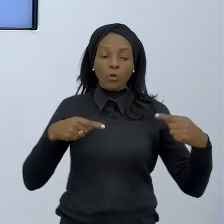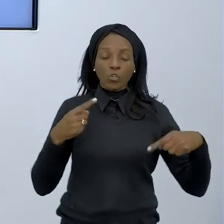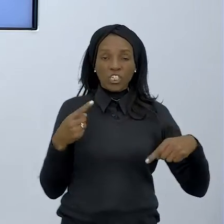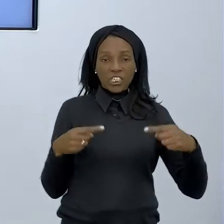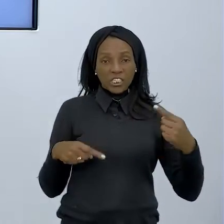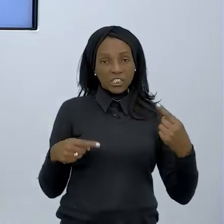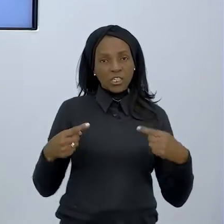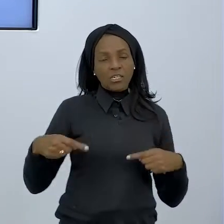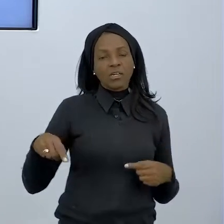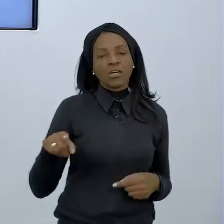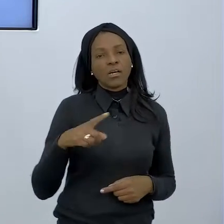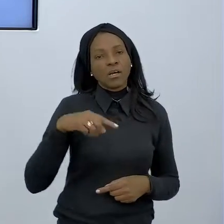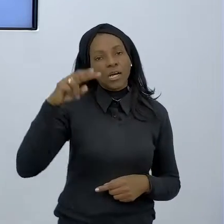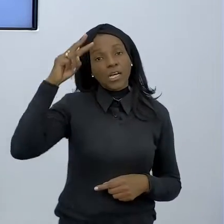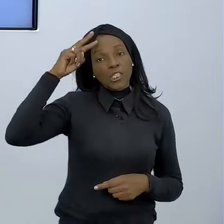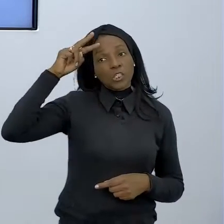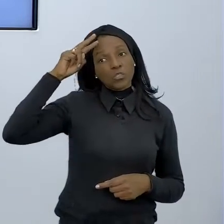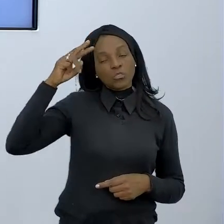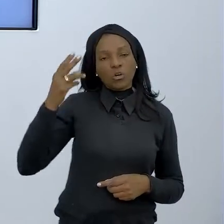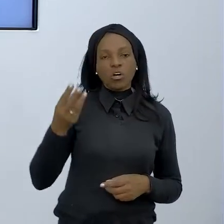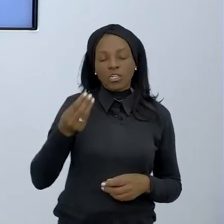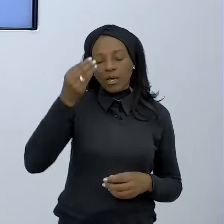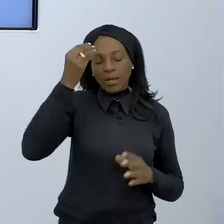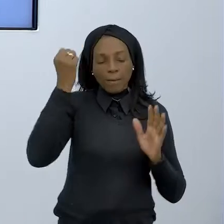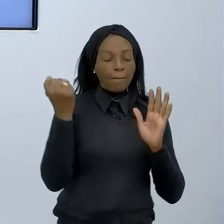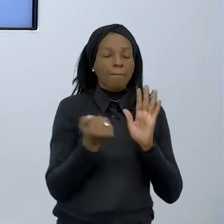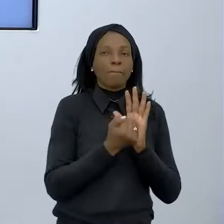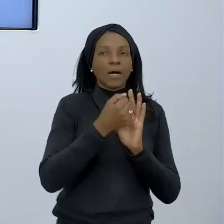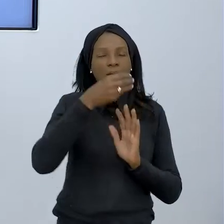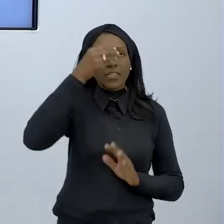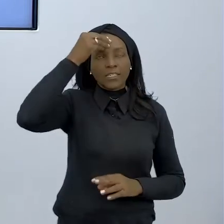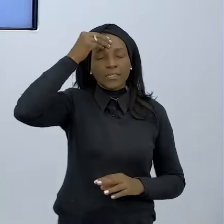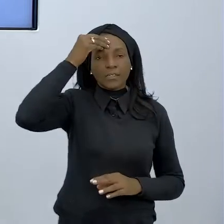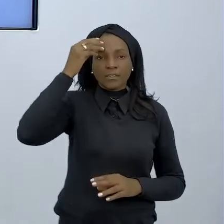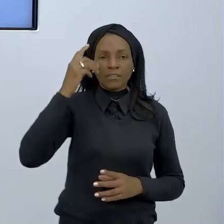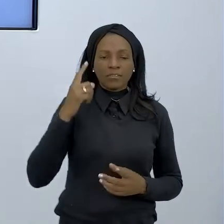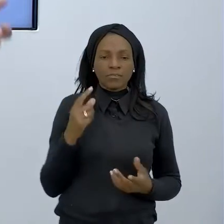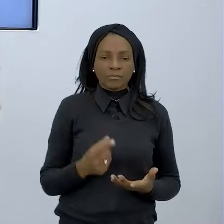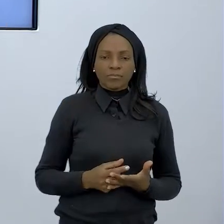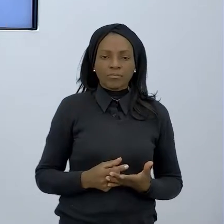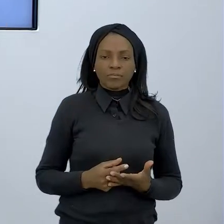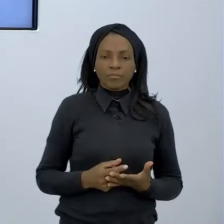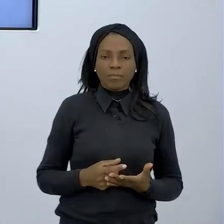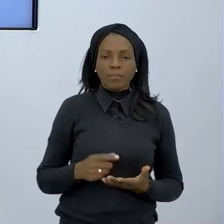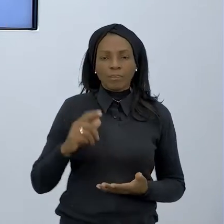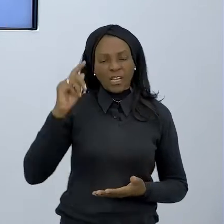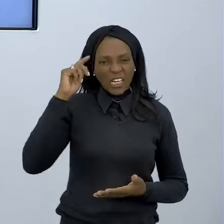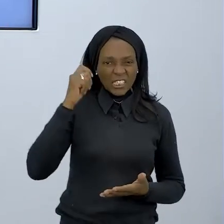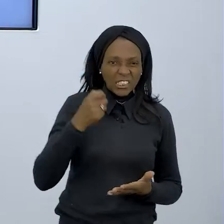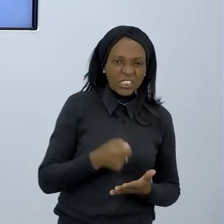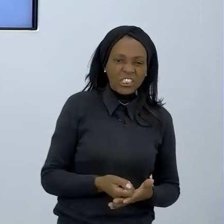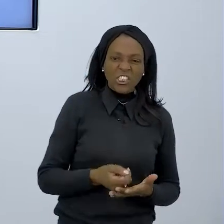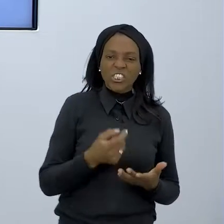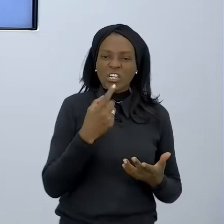gente historicamente lembra que ela era decidida por sangue, através